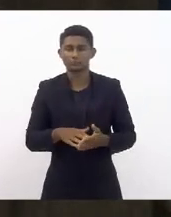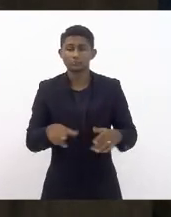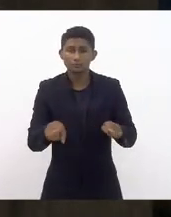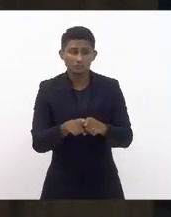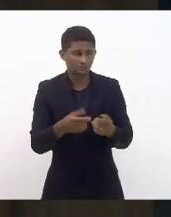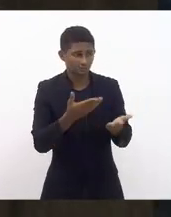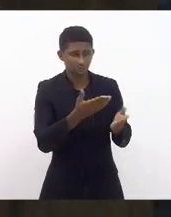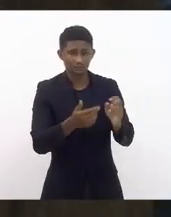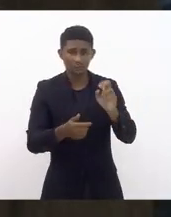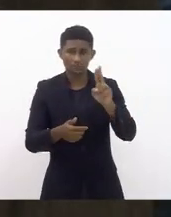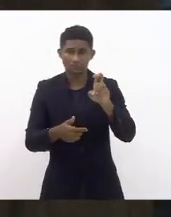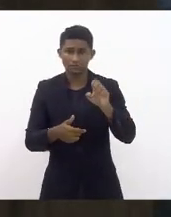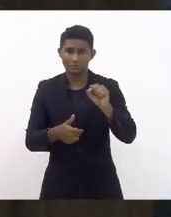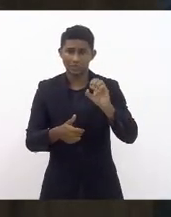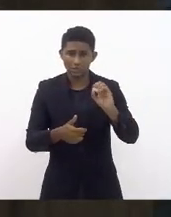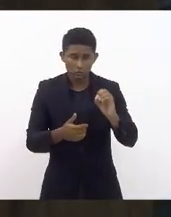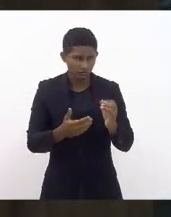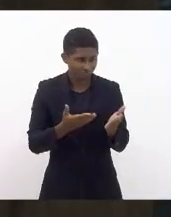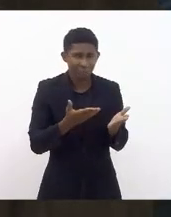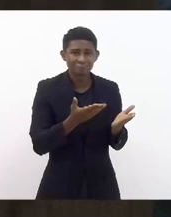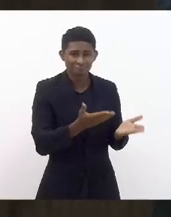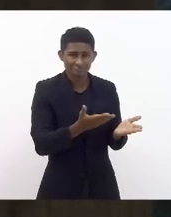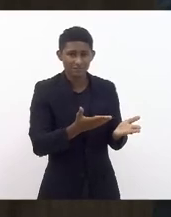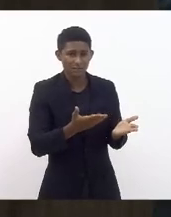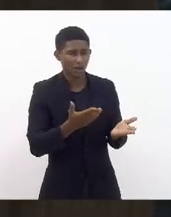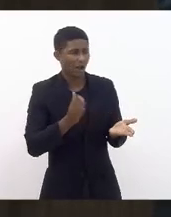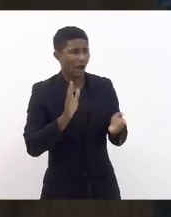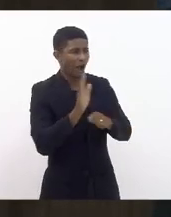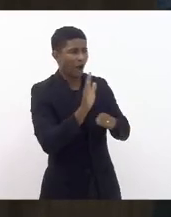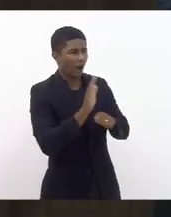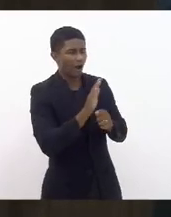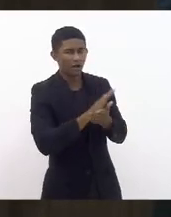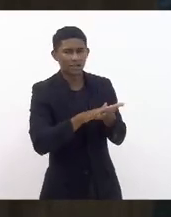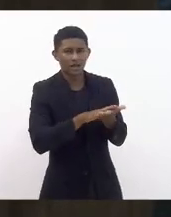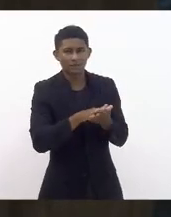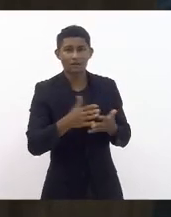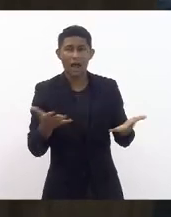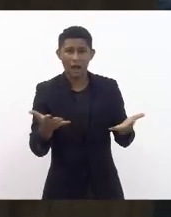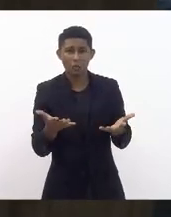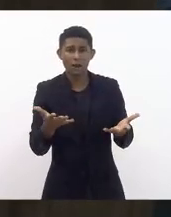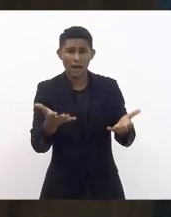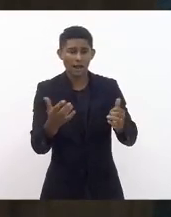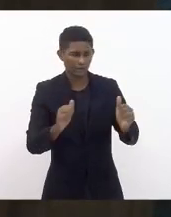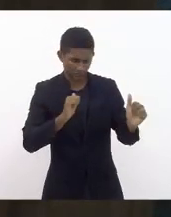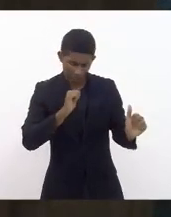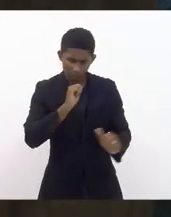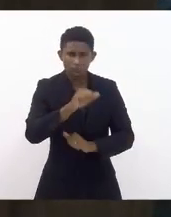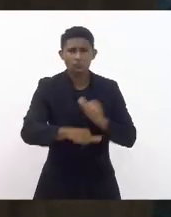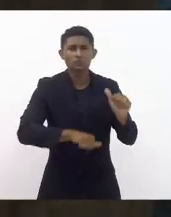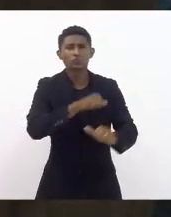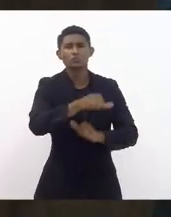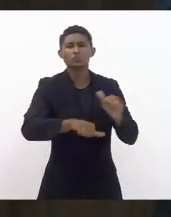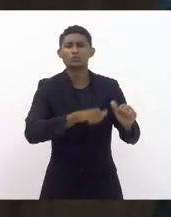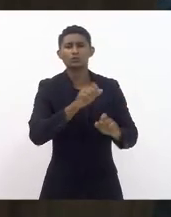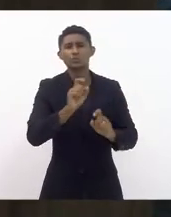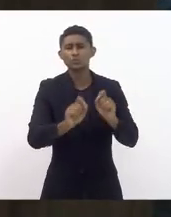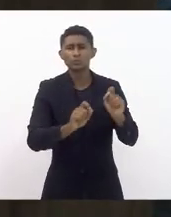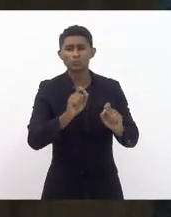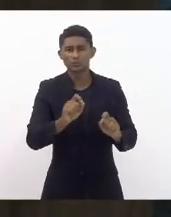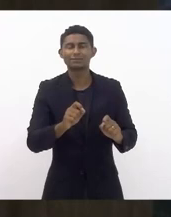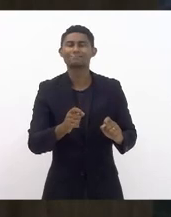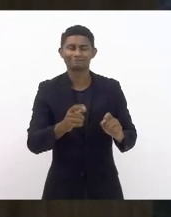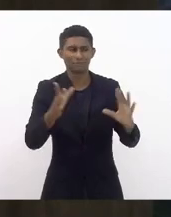UESO de inanição, quer transformar o UESO num campus e